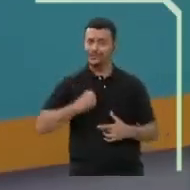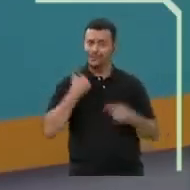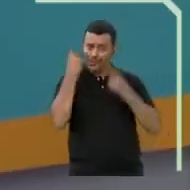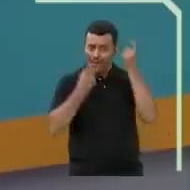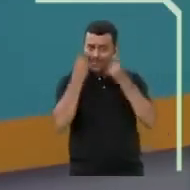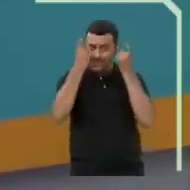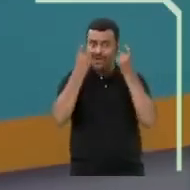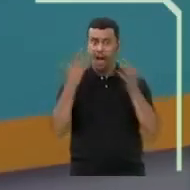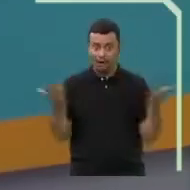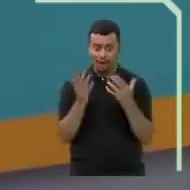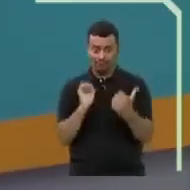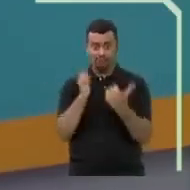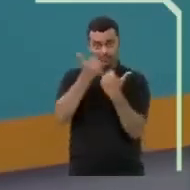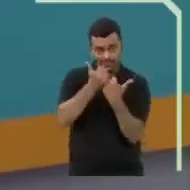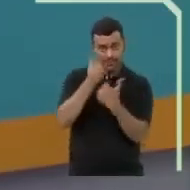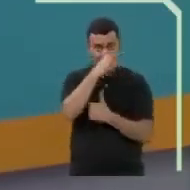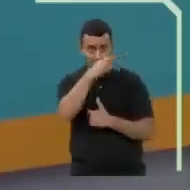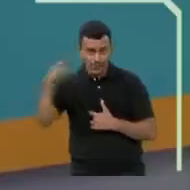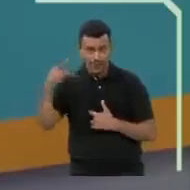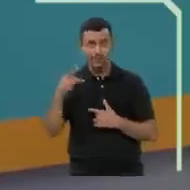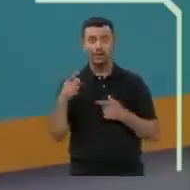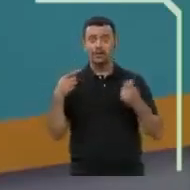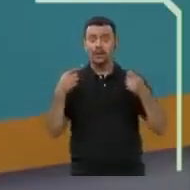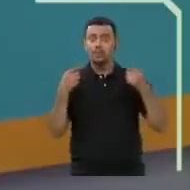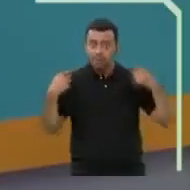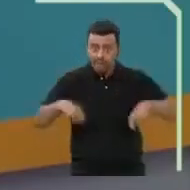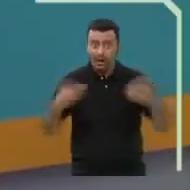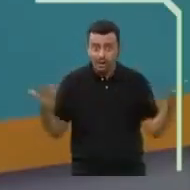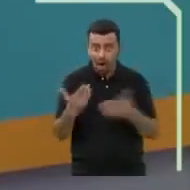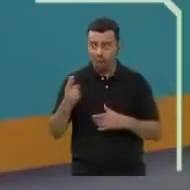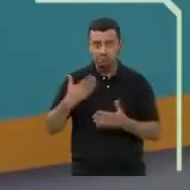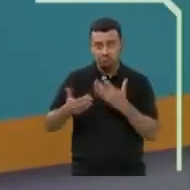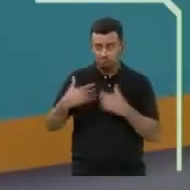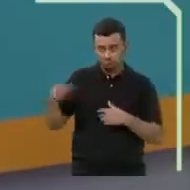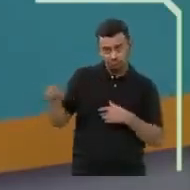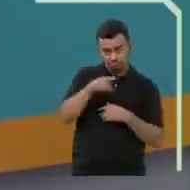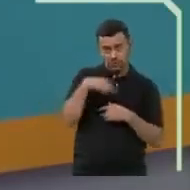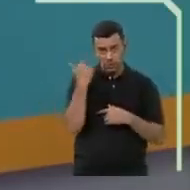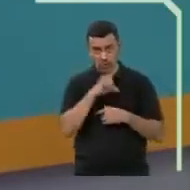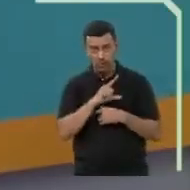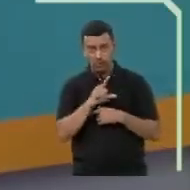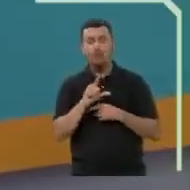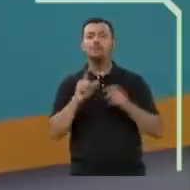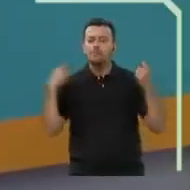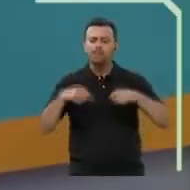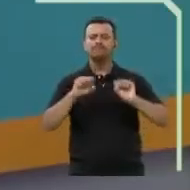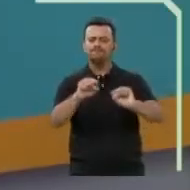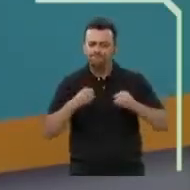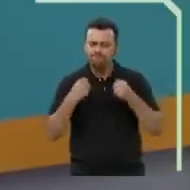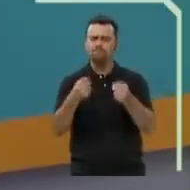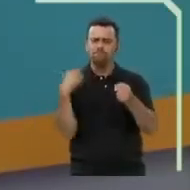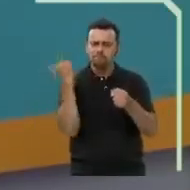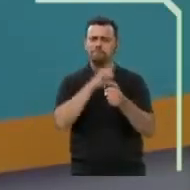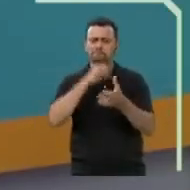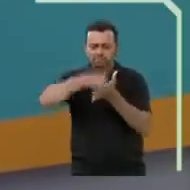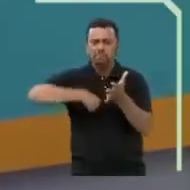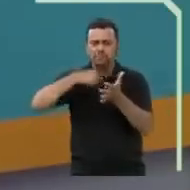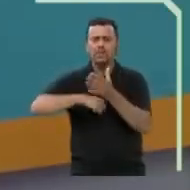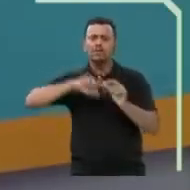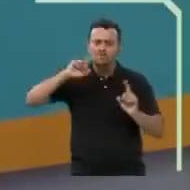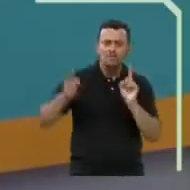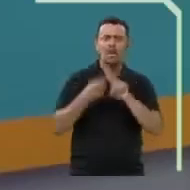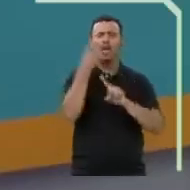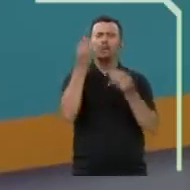da República, qualquer um de nós, terá entre suas graves tarefas a tarefa de reconstituir a institucionalidade e